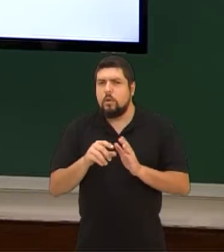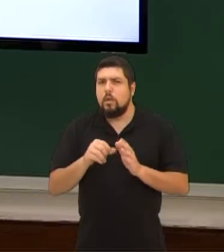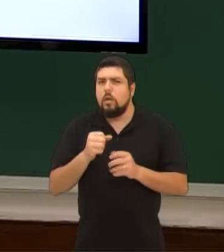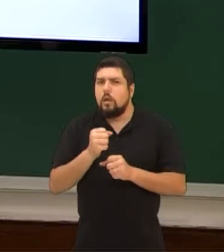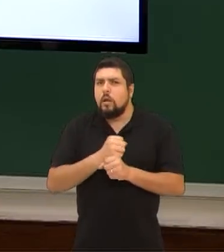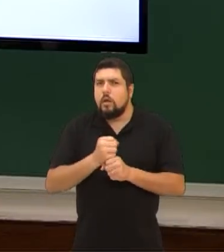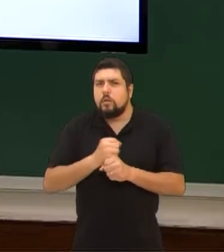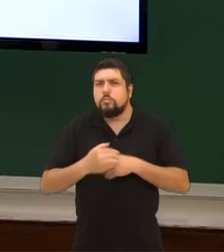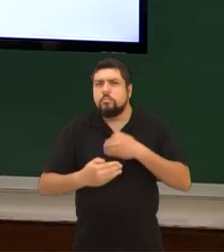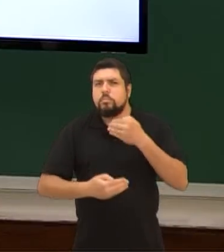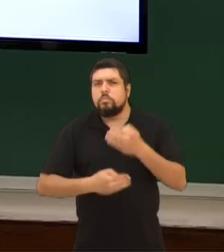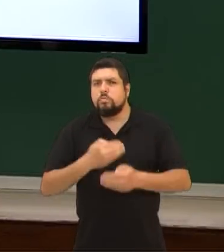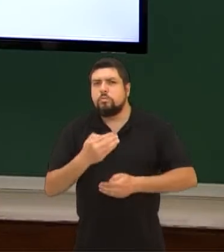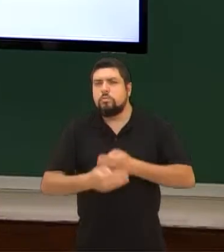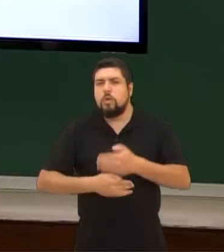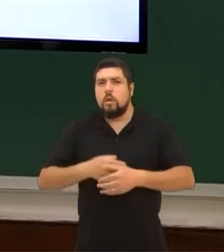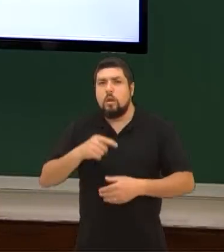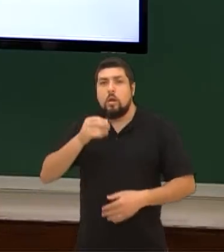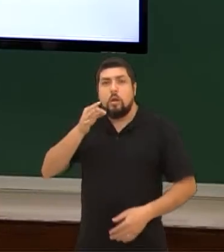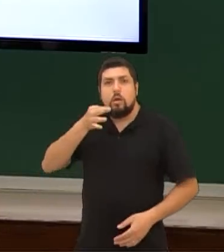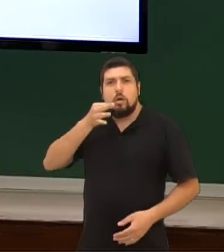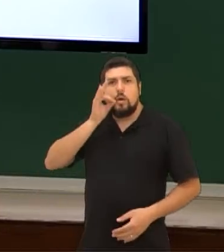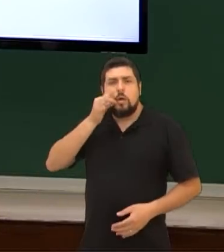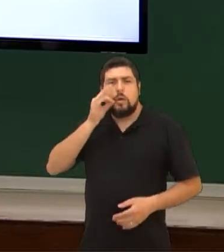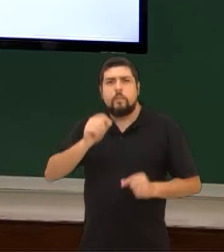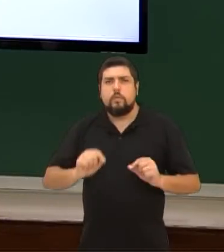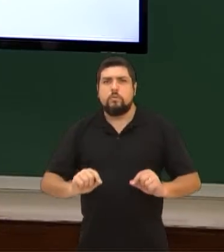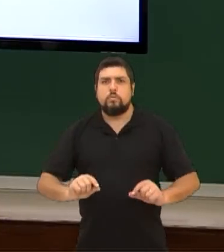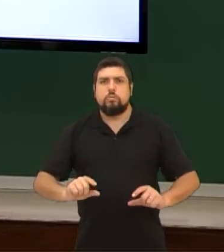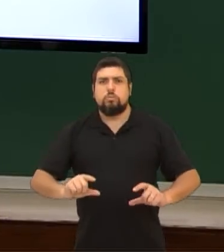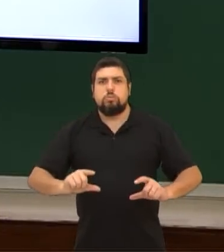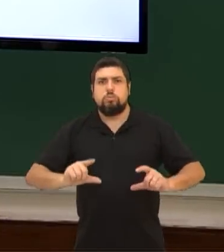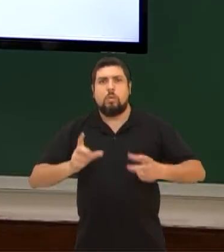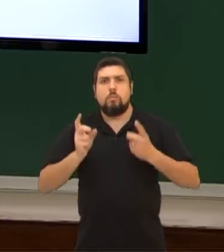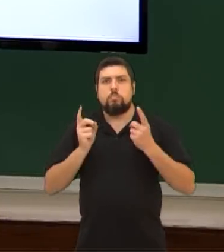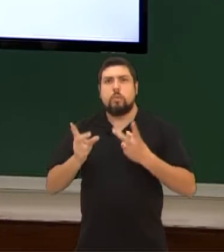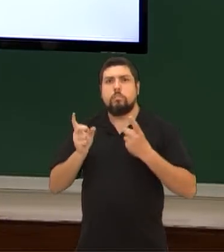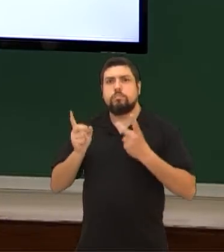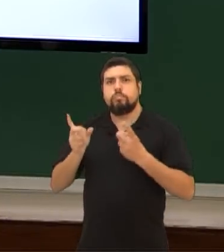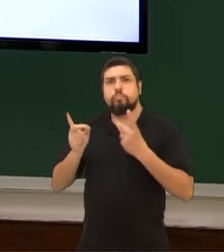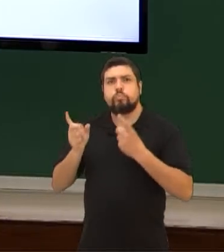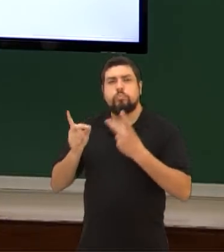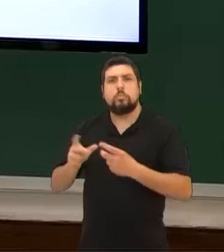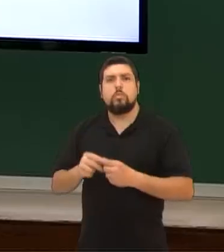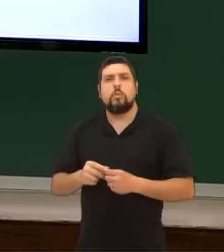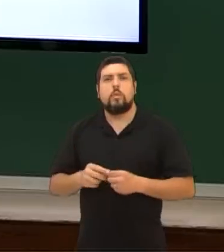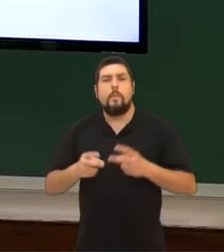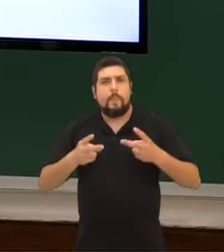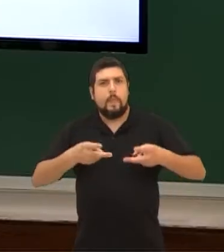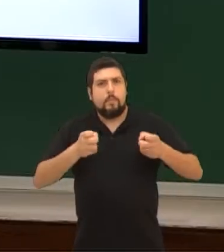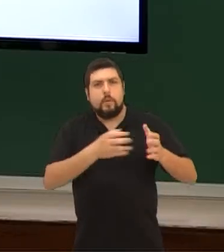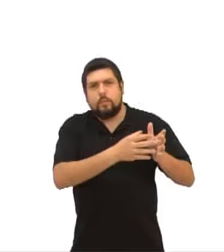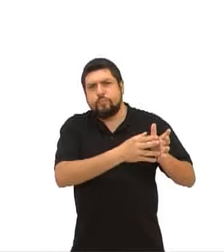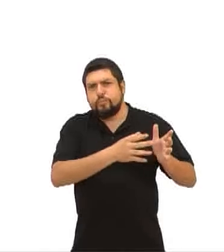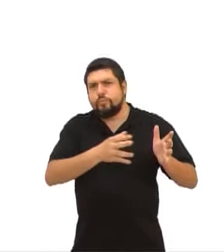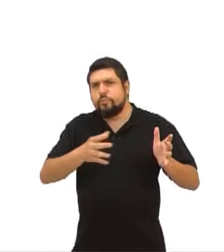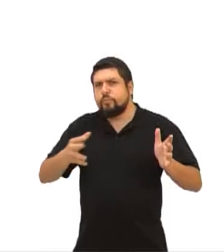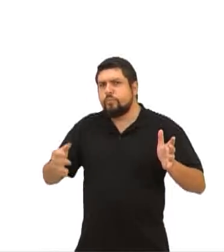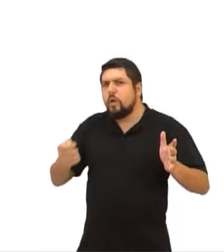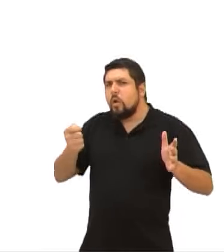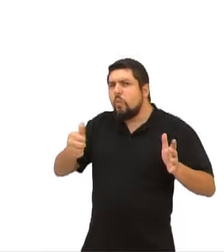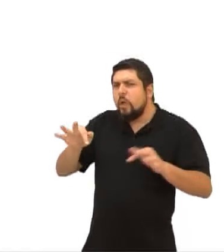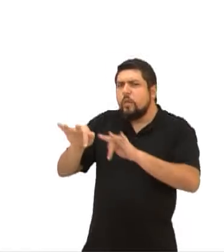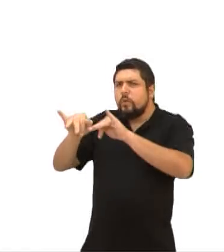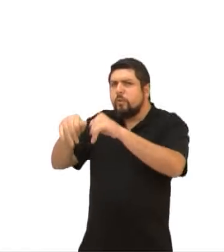café vai aumentando a sua participação na balança comercial do Brasil. Veja que aqui, já no final do segundo reinado,